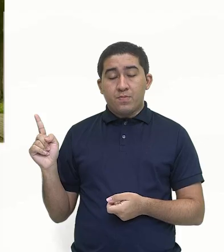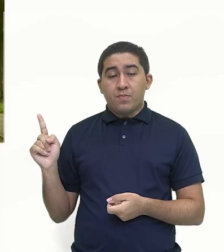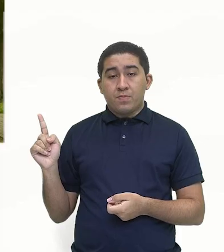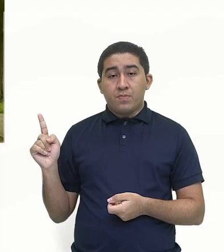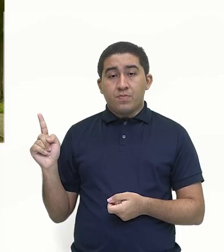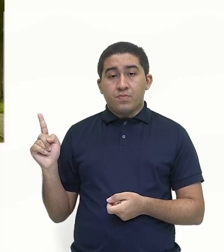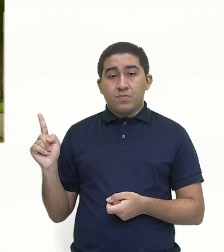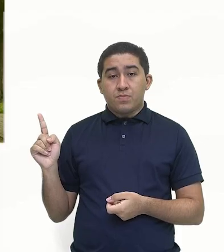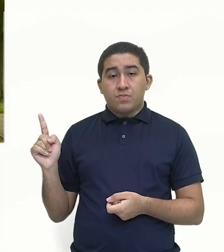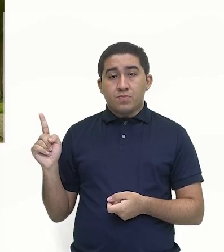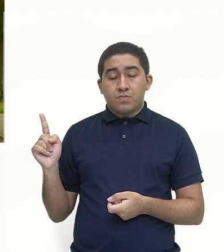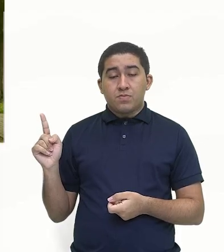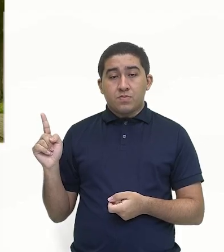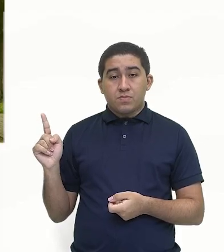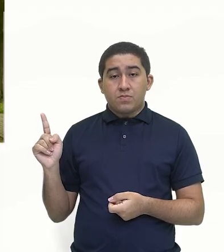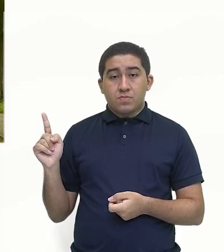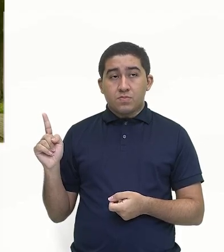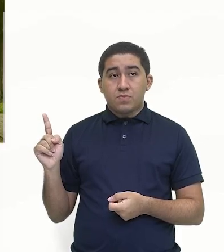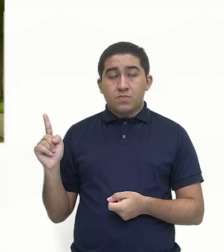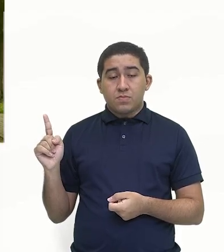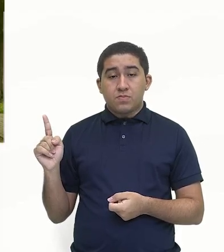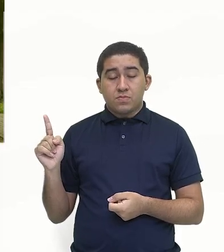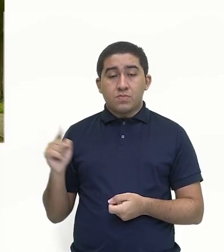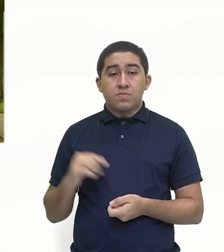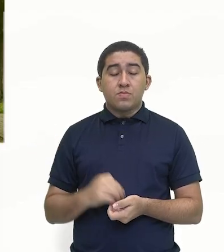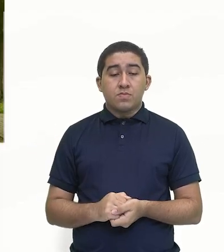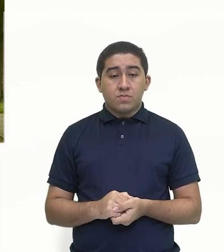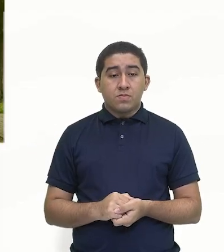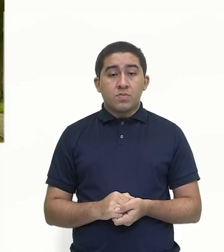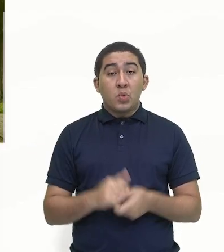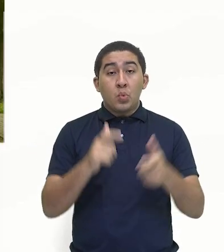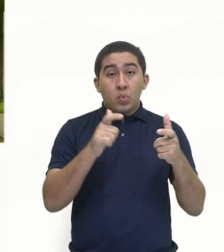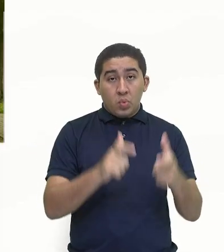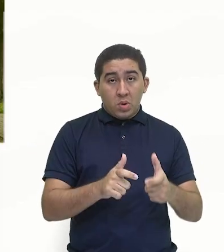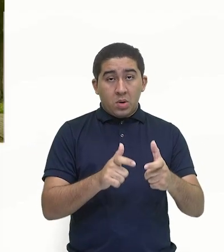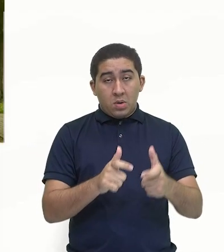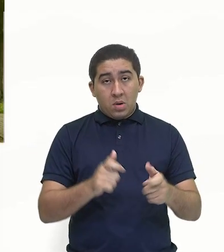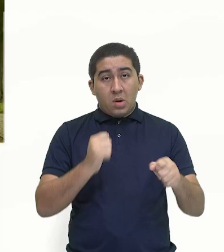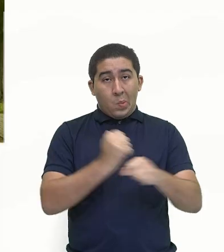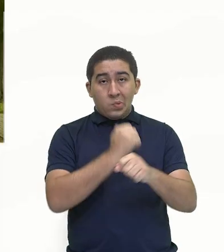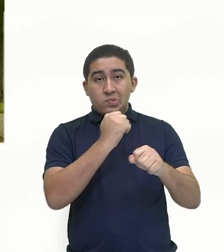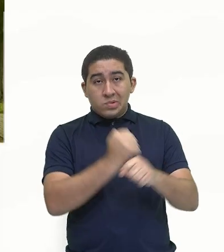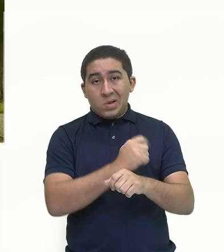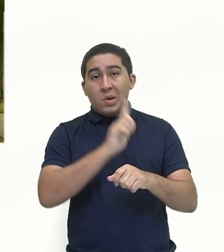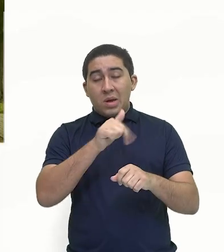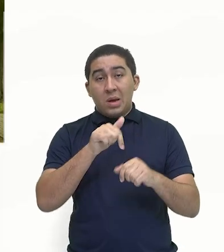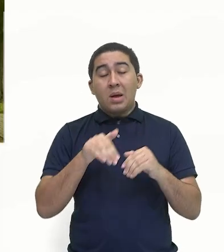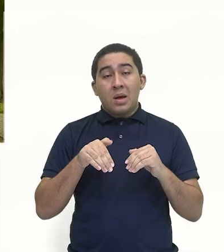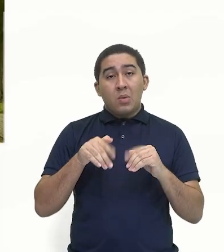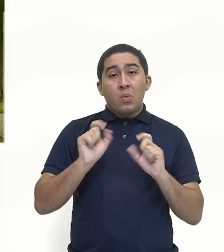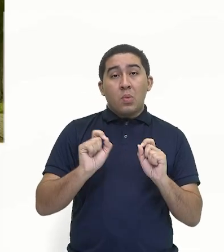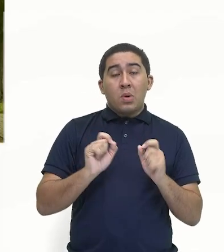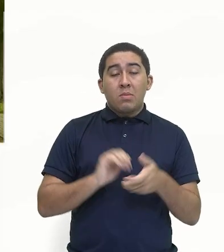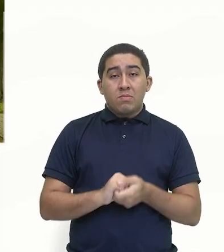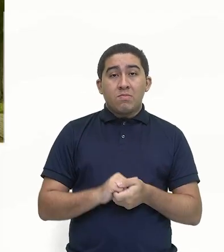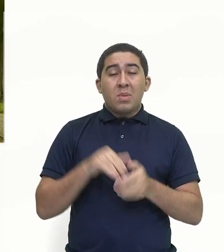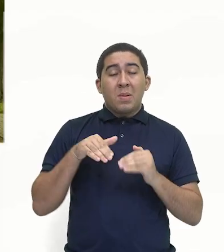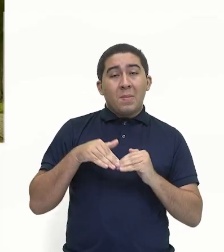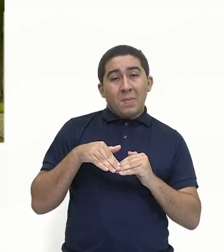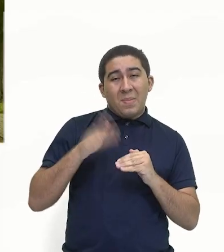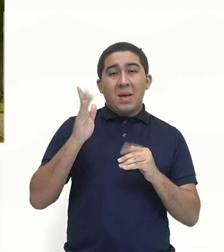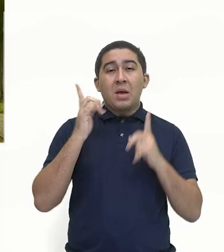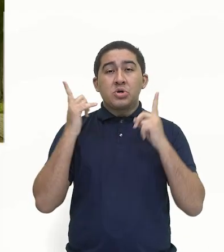Noisier than a park. Um lugar de construção é mais